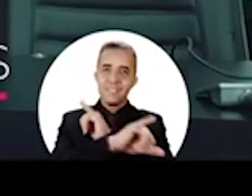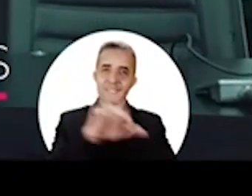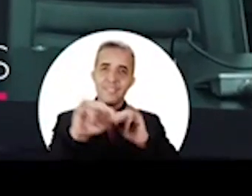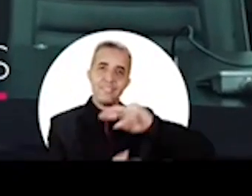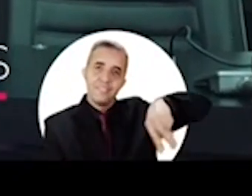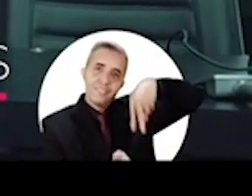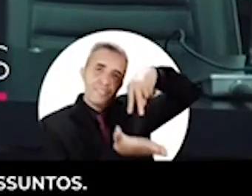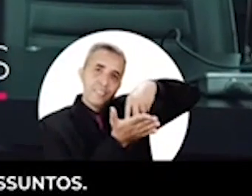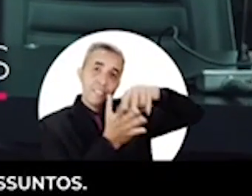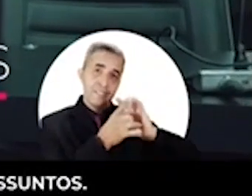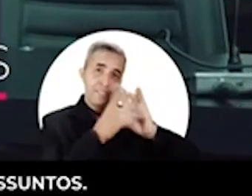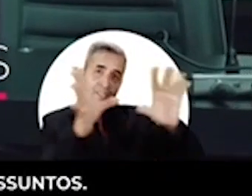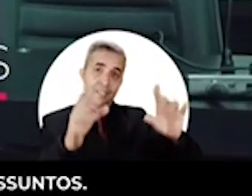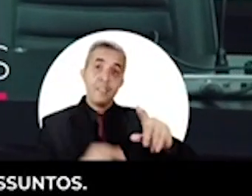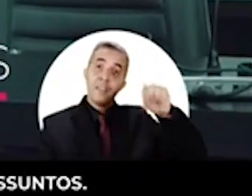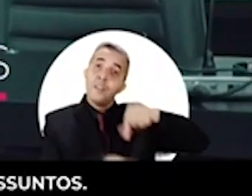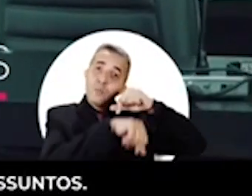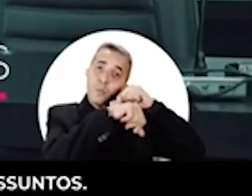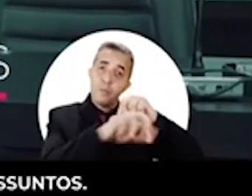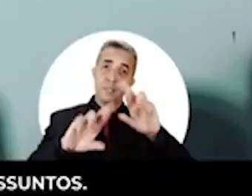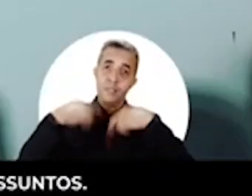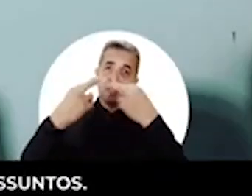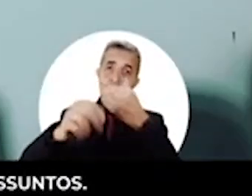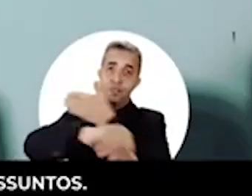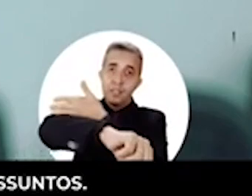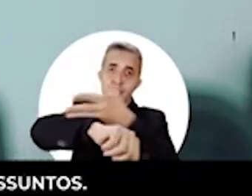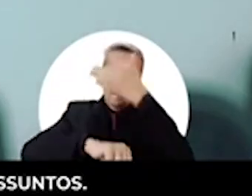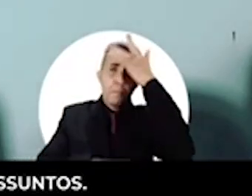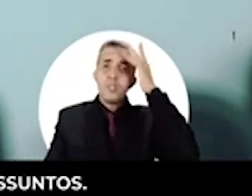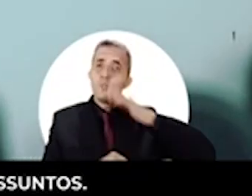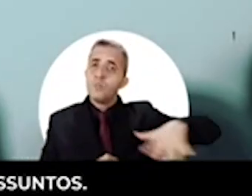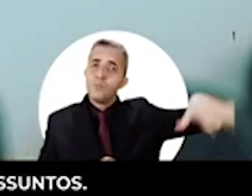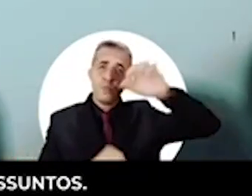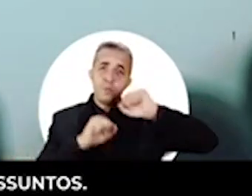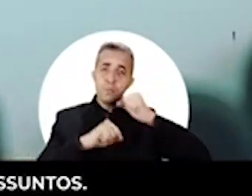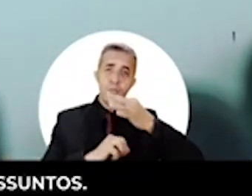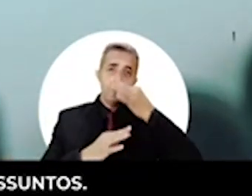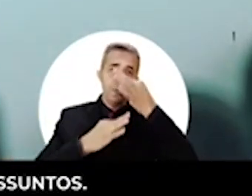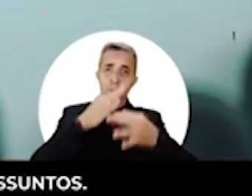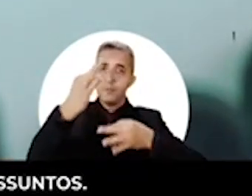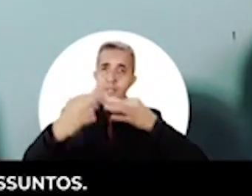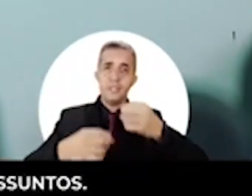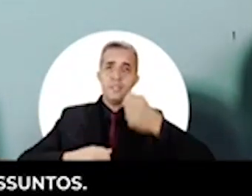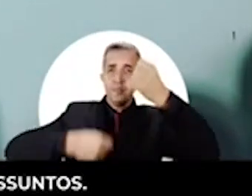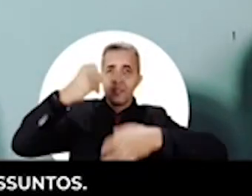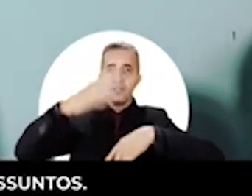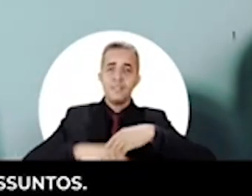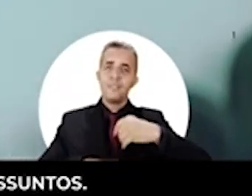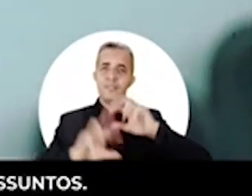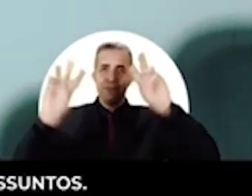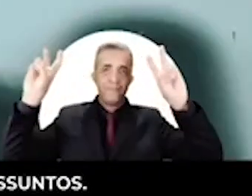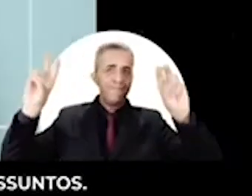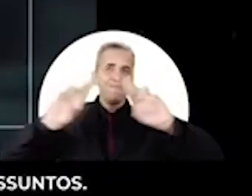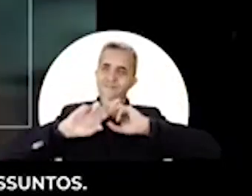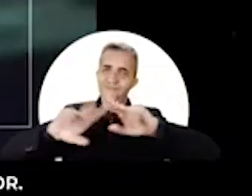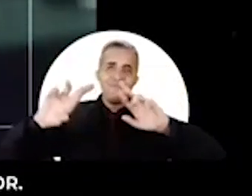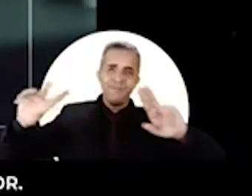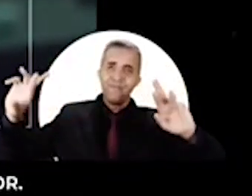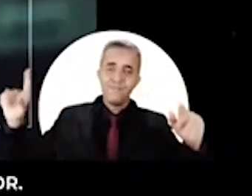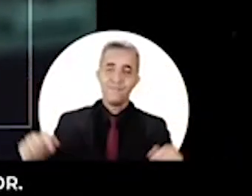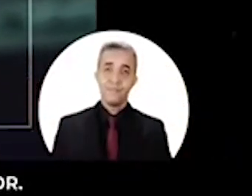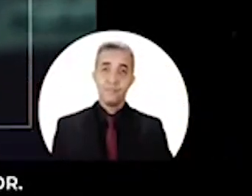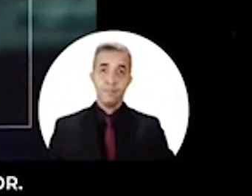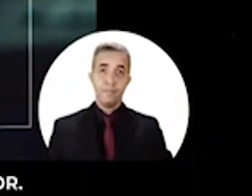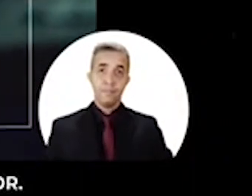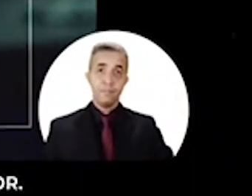sobre a Tribuna Livre, um espaço nas sessões onde todos podem expor as suas opiniões sobre os mais variados assuntos. Bom,